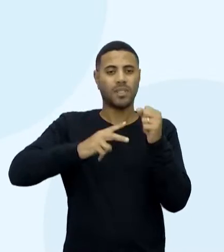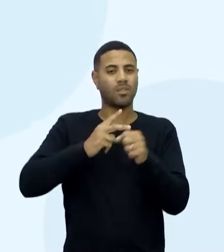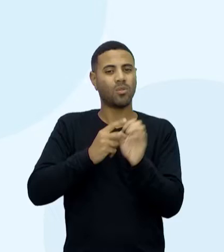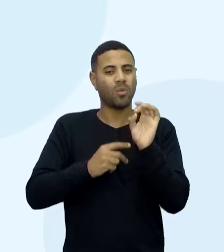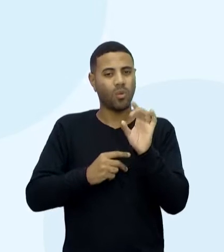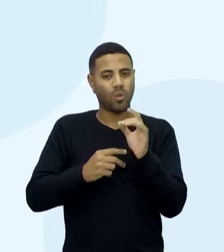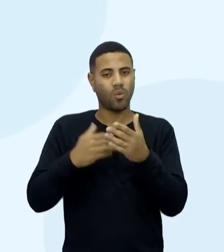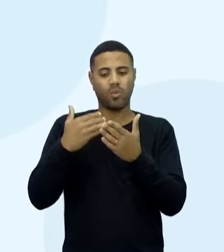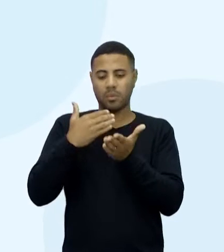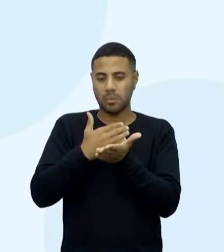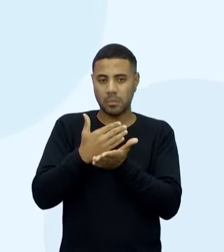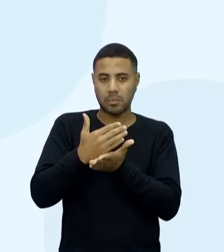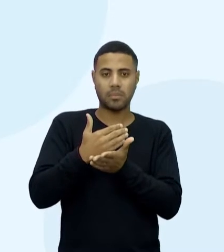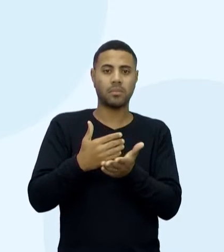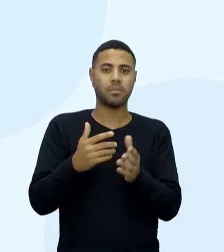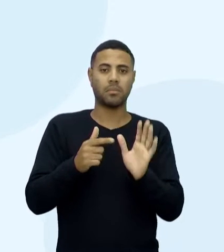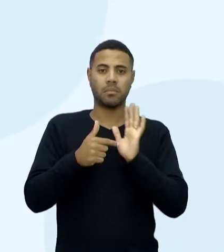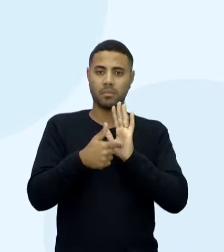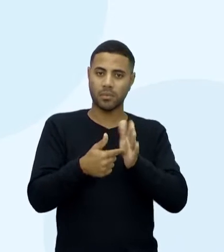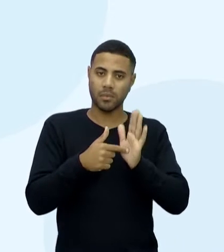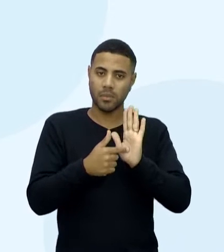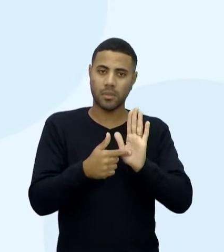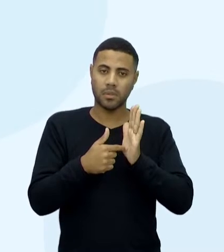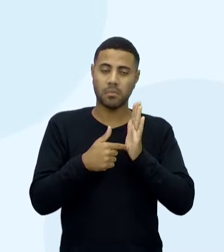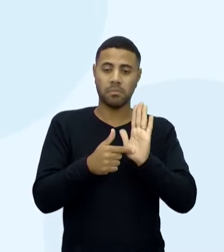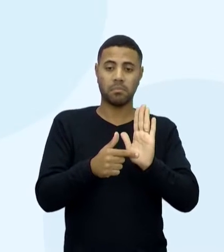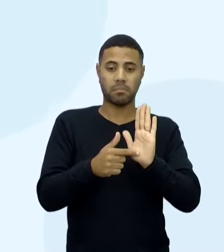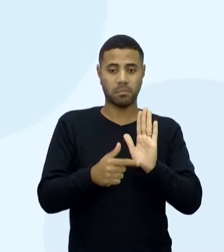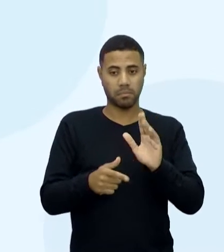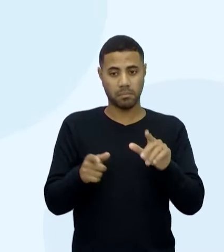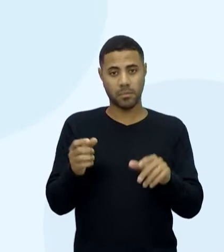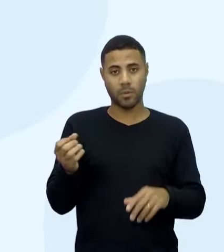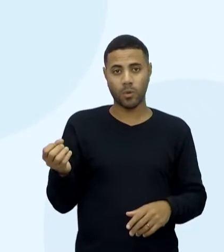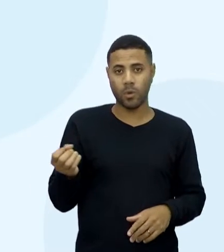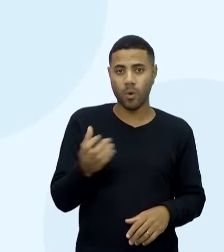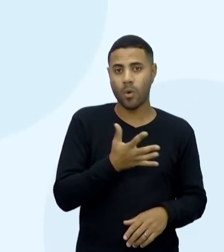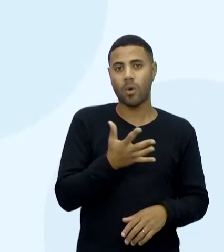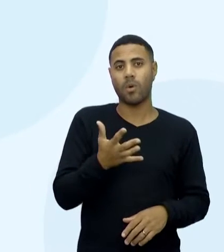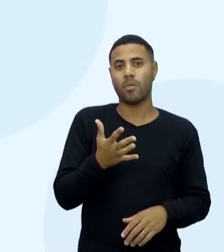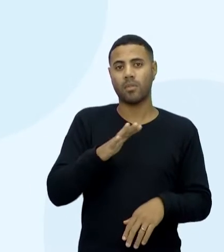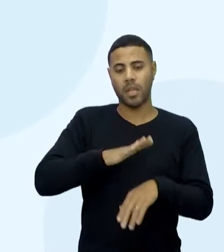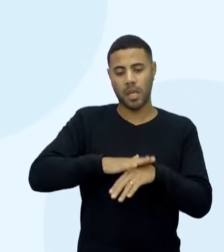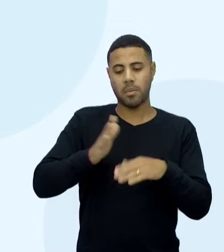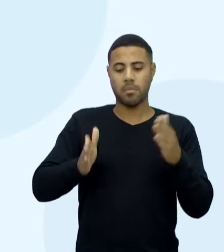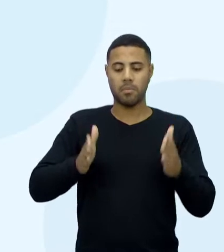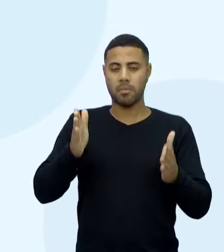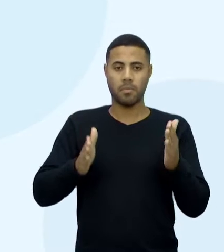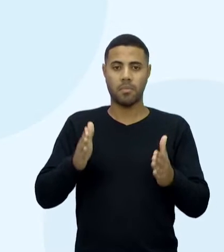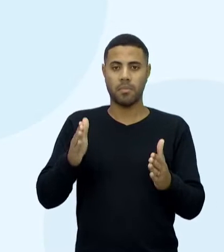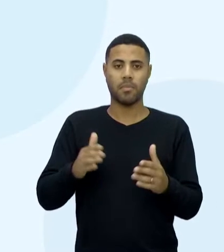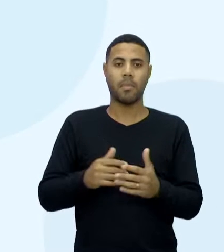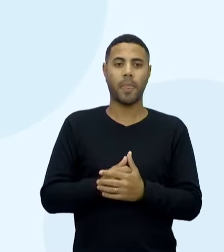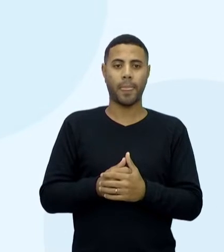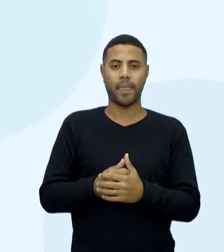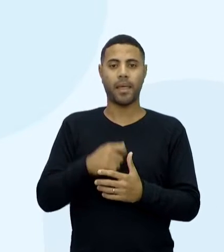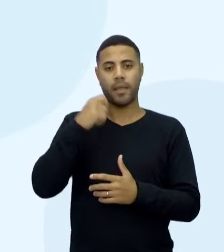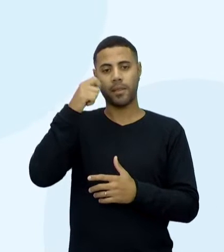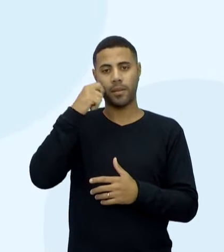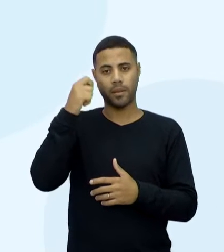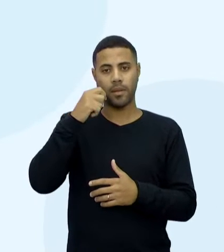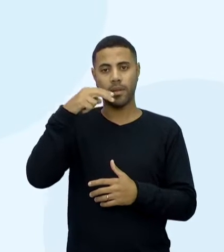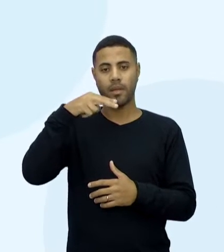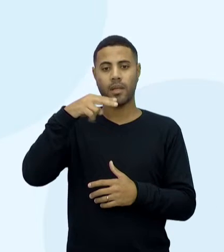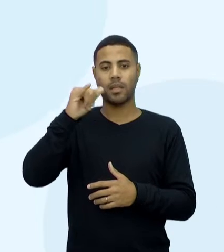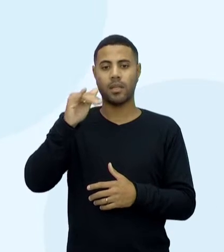começou né a trazer essas críticas à modernidade eh com a dorne horkheimer mas a